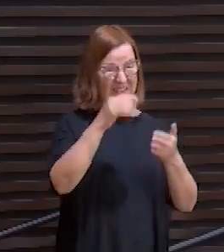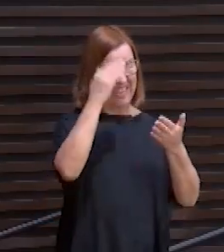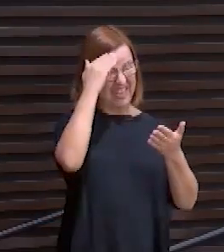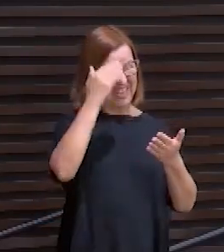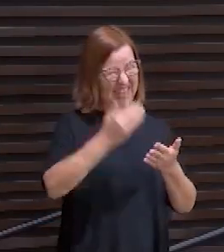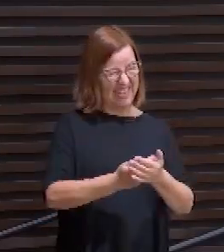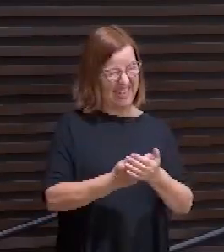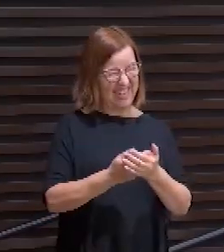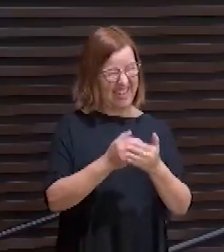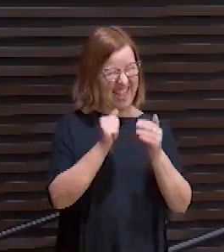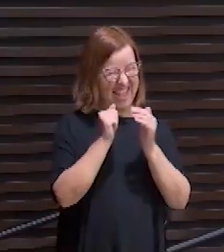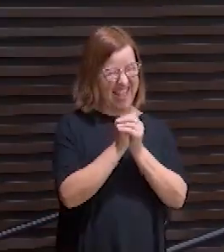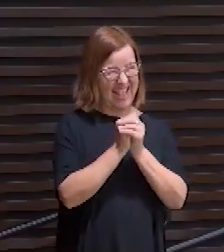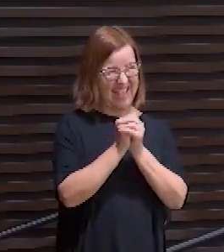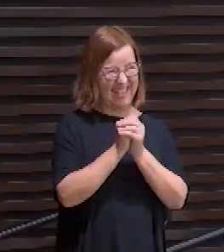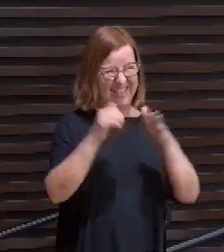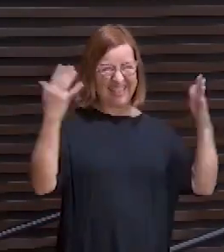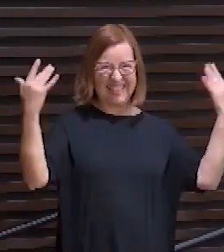irmão?